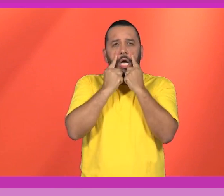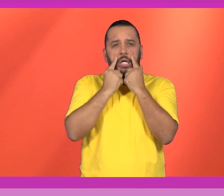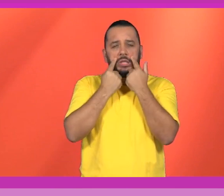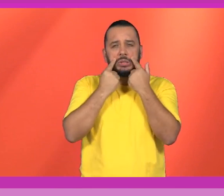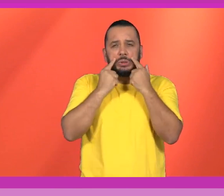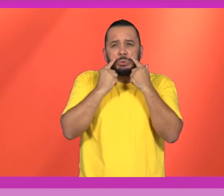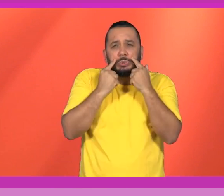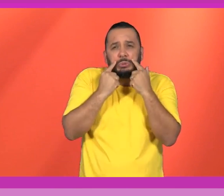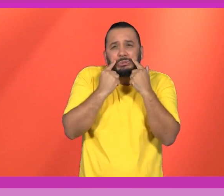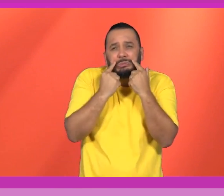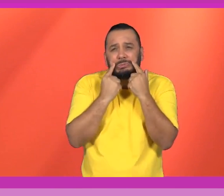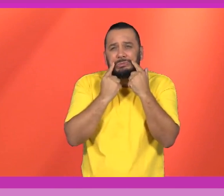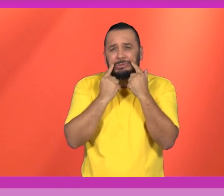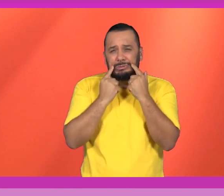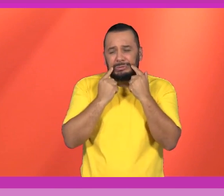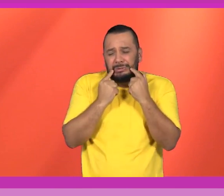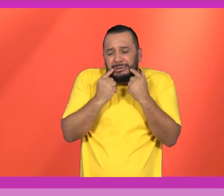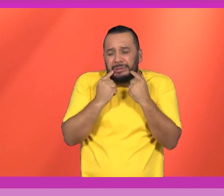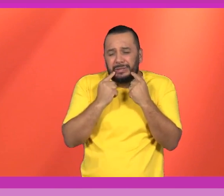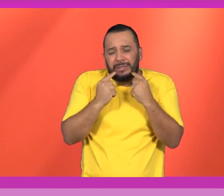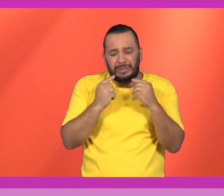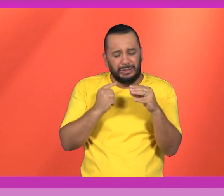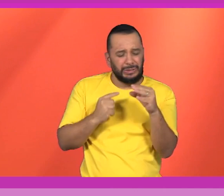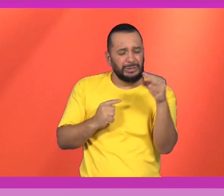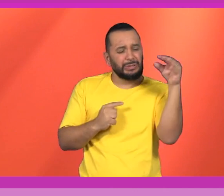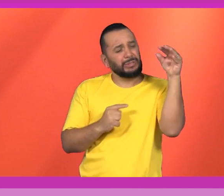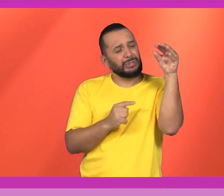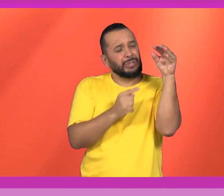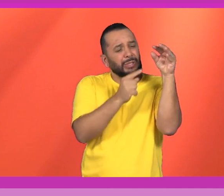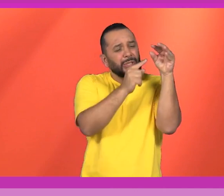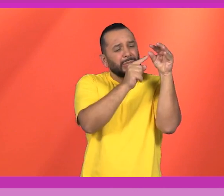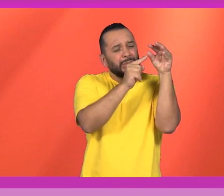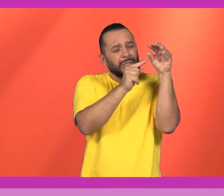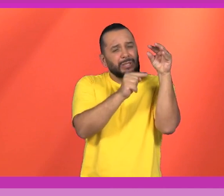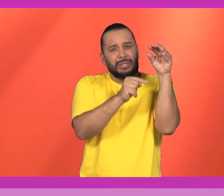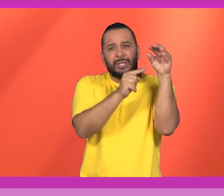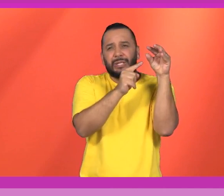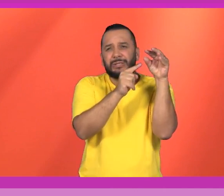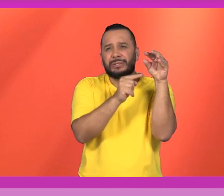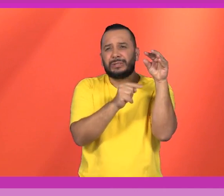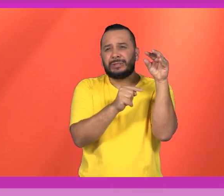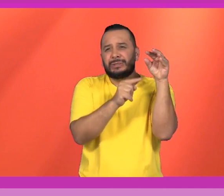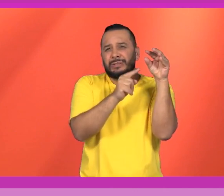chorar. E a rosa pôs-se a